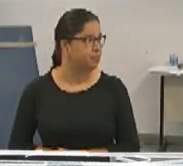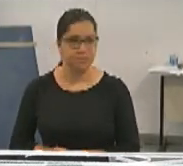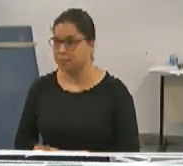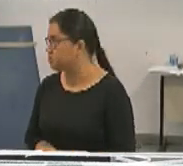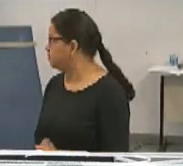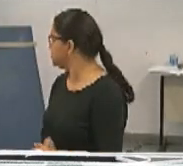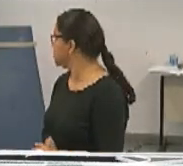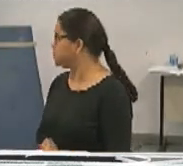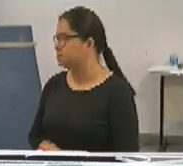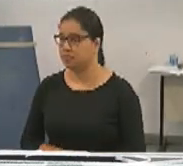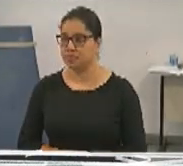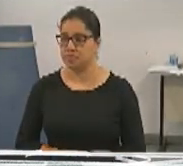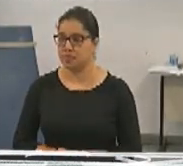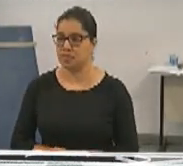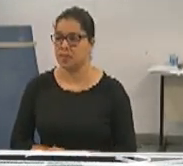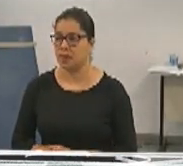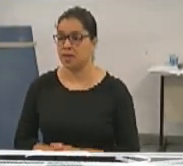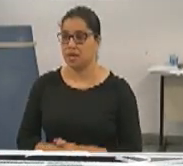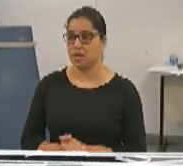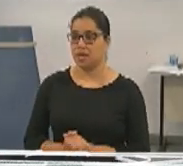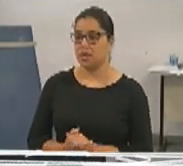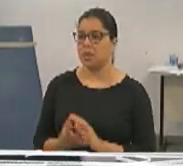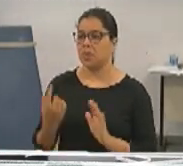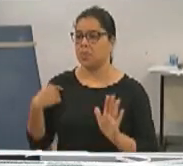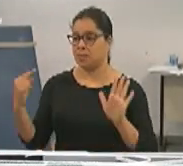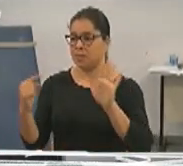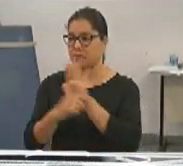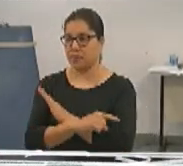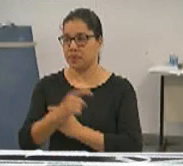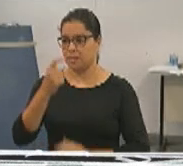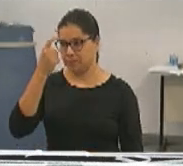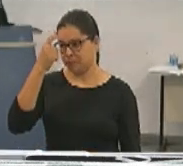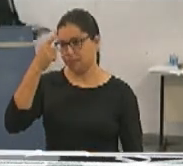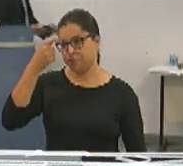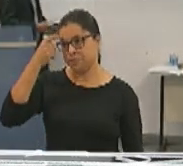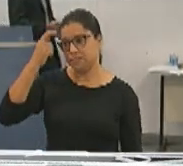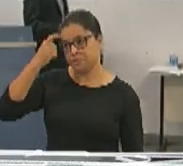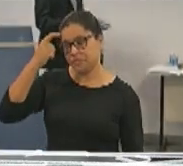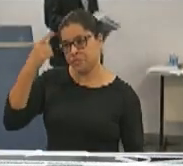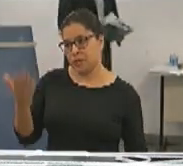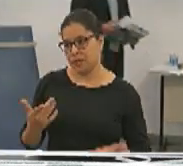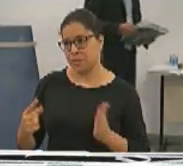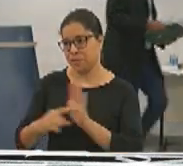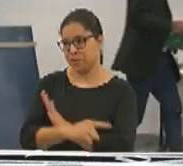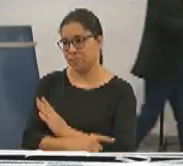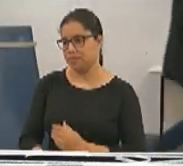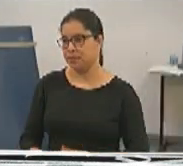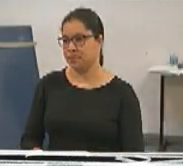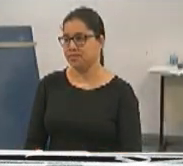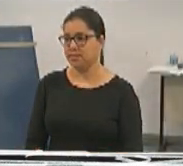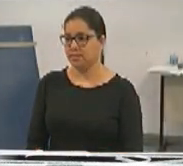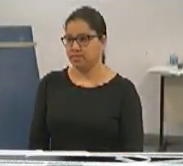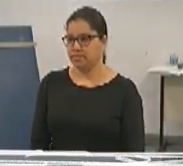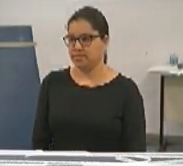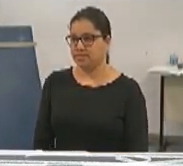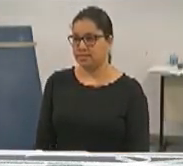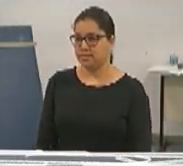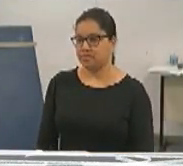professor Joelson, se o senhor vai fazer uma pergunta para a professora Liane, eu pediria que o senhor usasse esse pulto por uma questão de câmera.